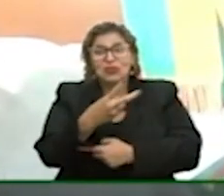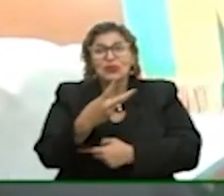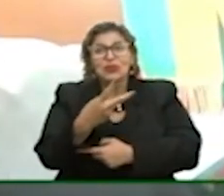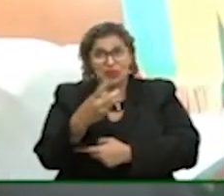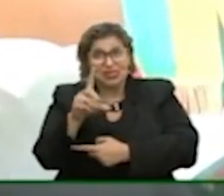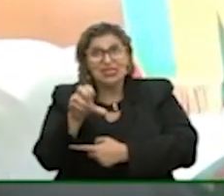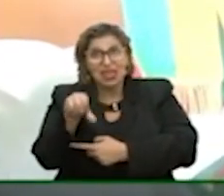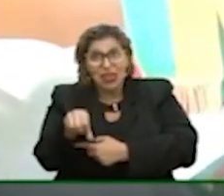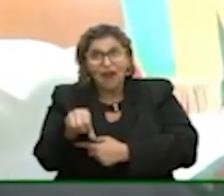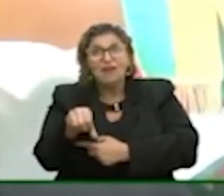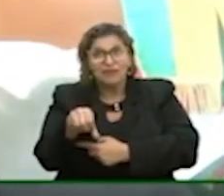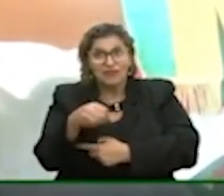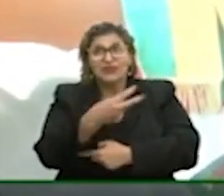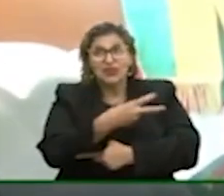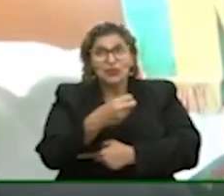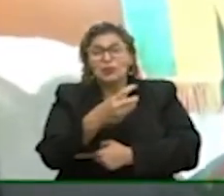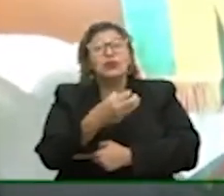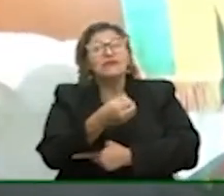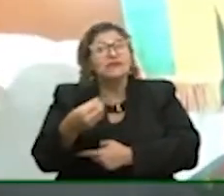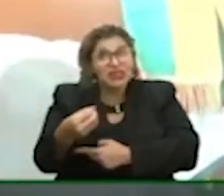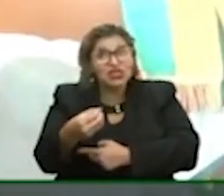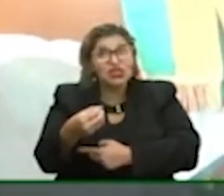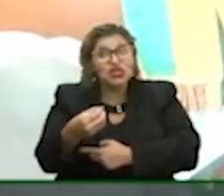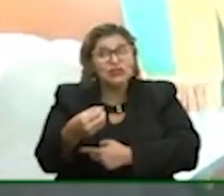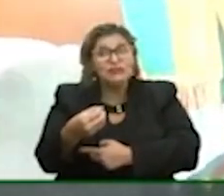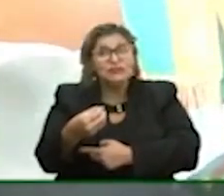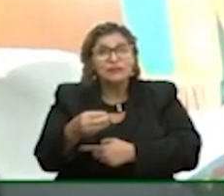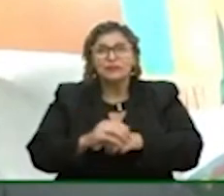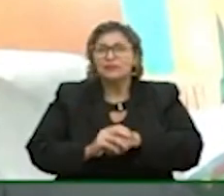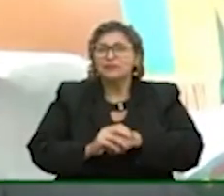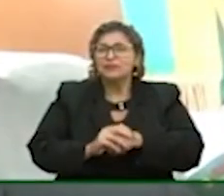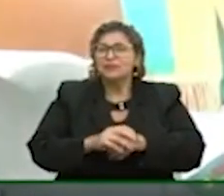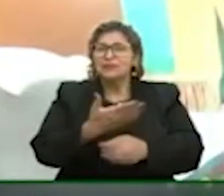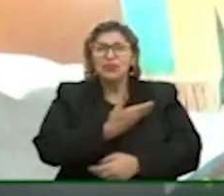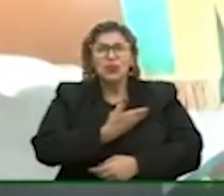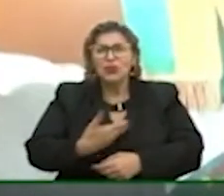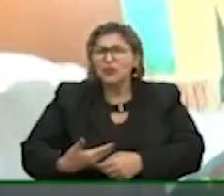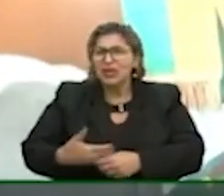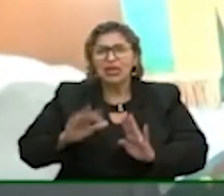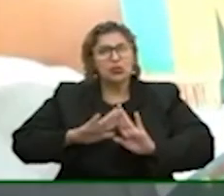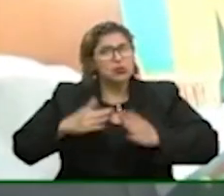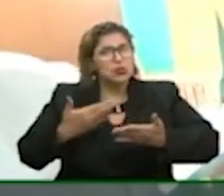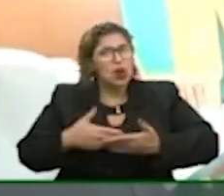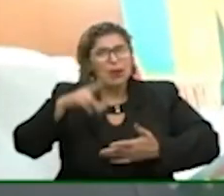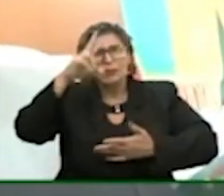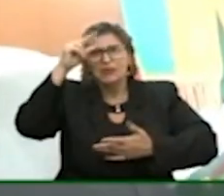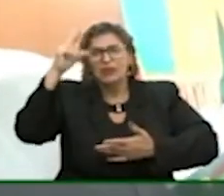parte da educação pública não tem notebook, não tem internet.